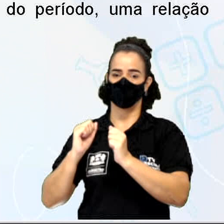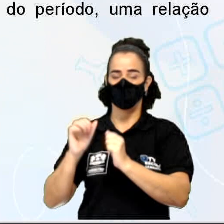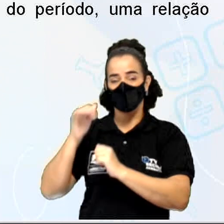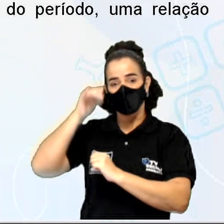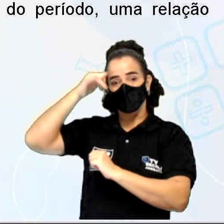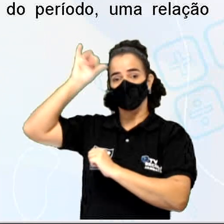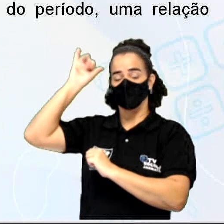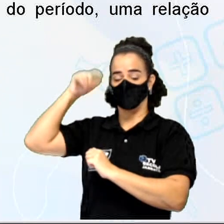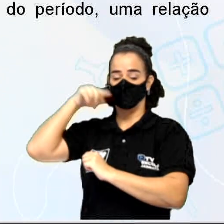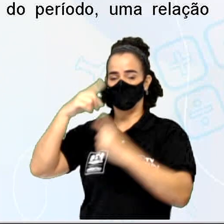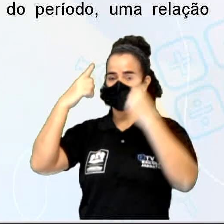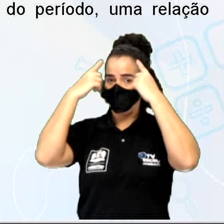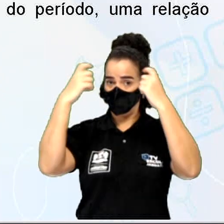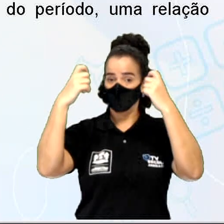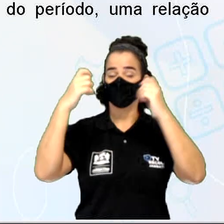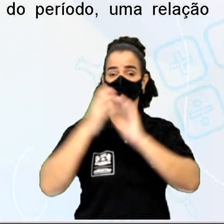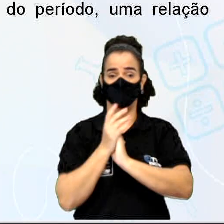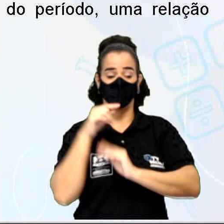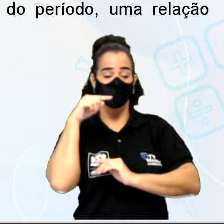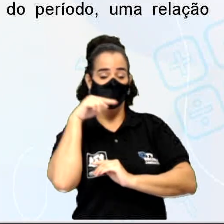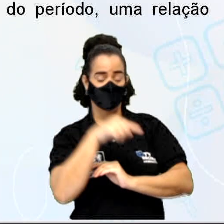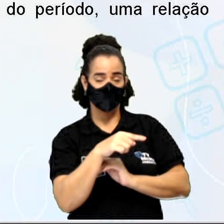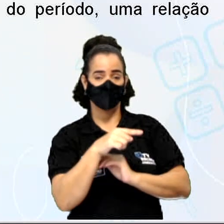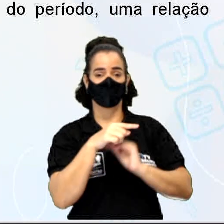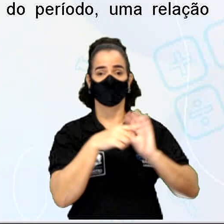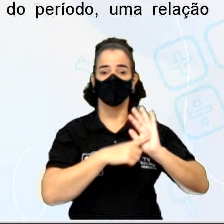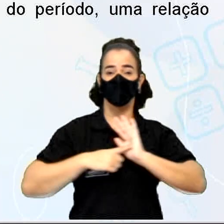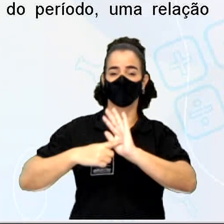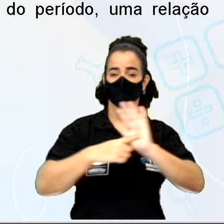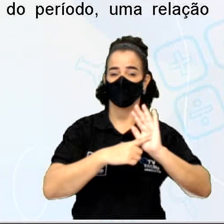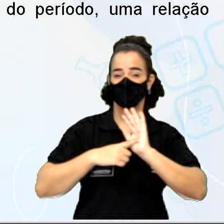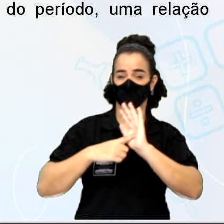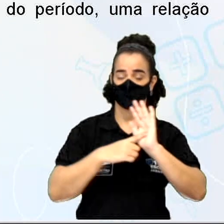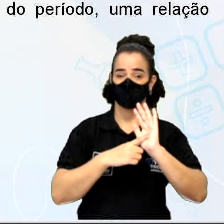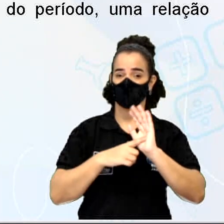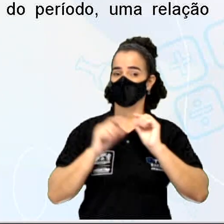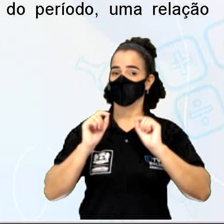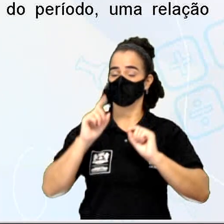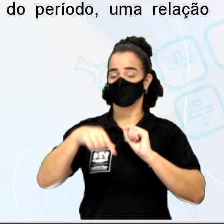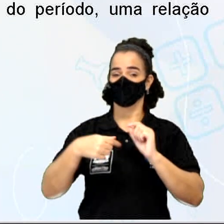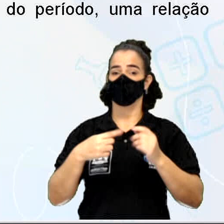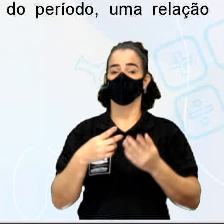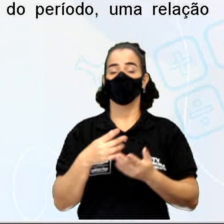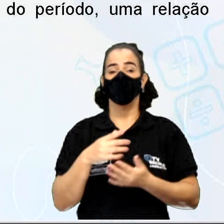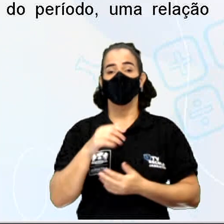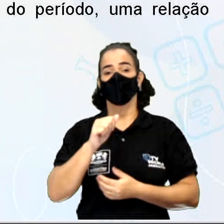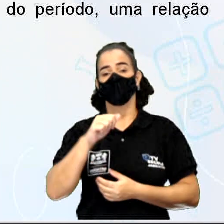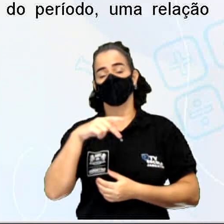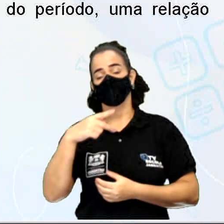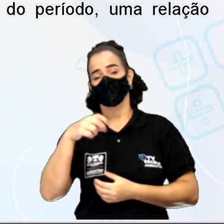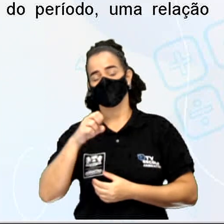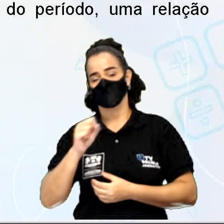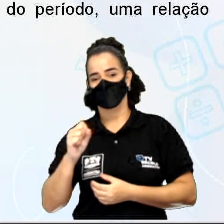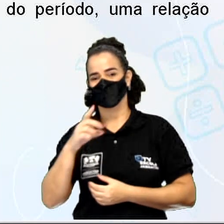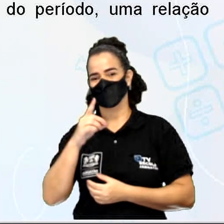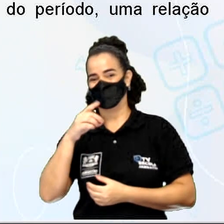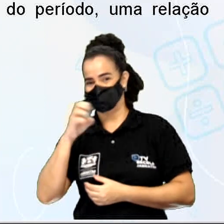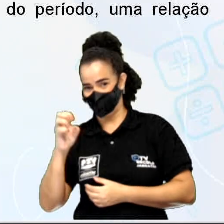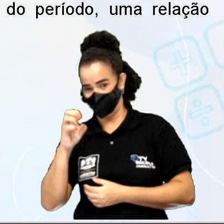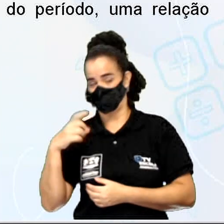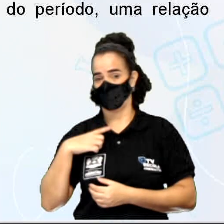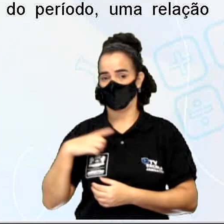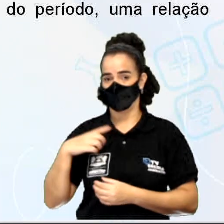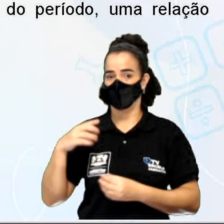violência. Nele, os elementos destacados, que são ali, apesar de, estabelecem, entre as orações do